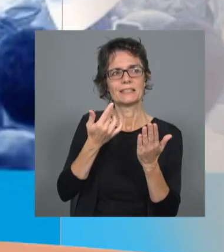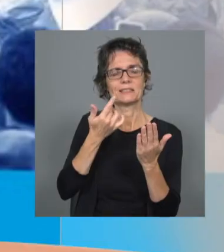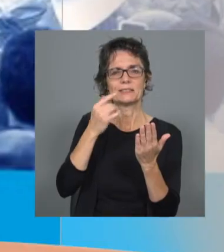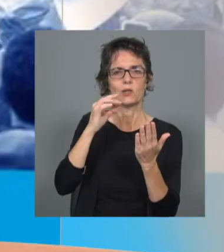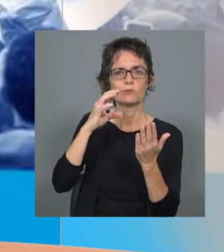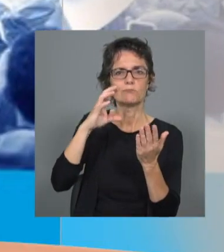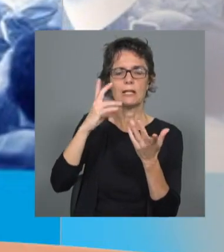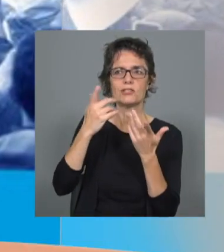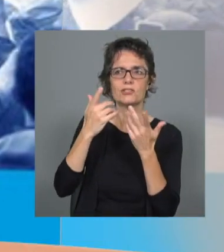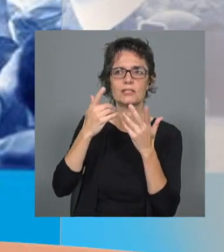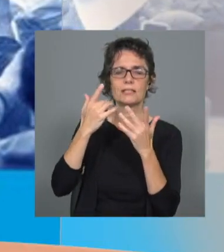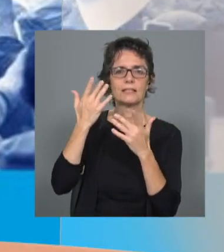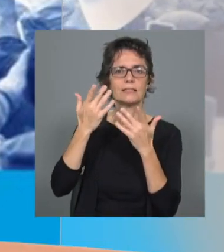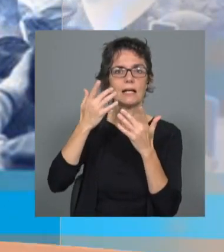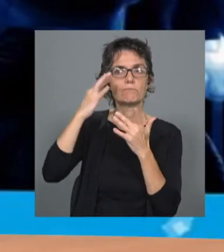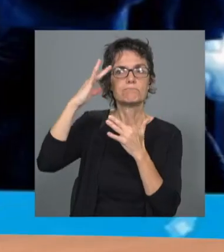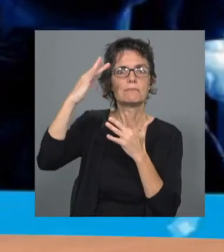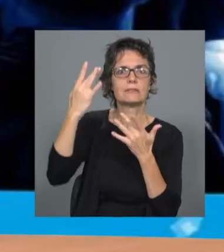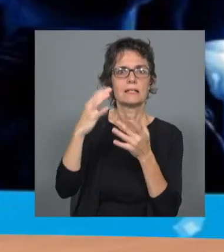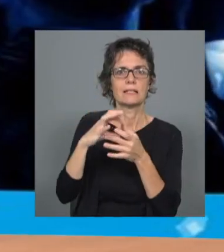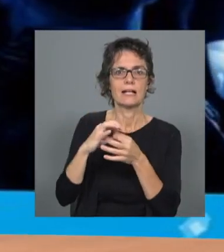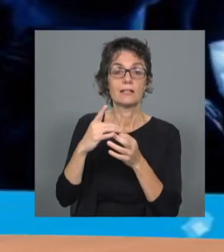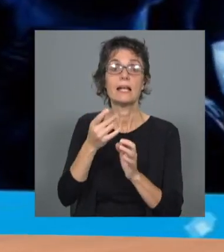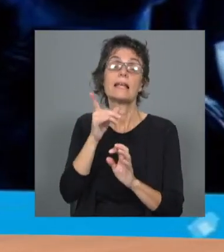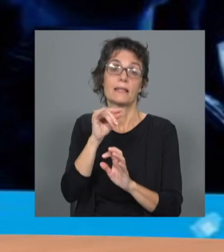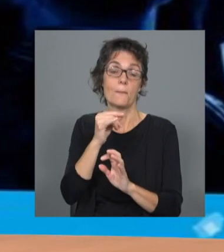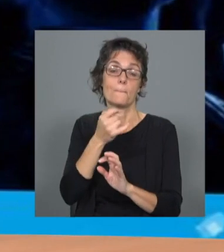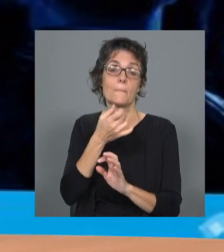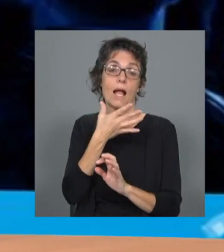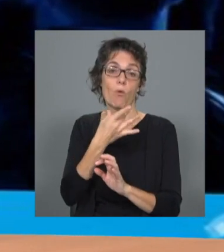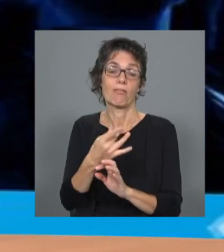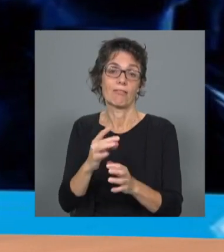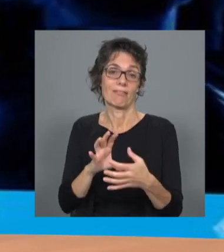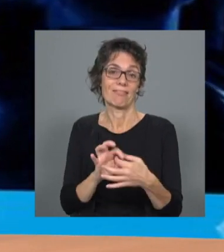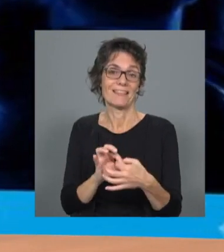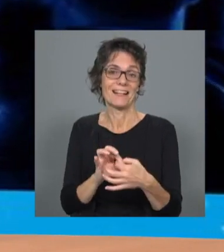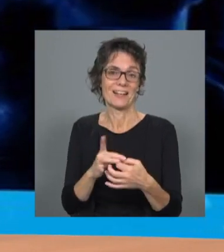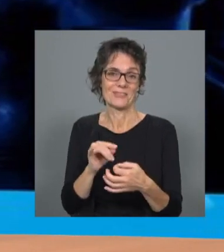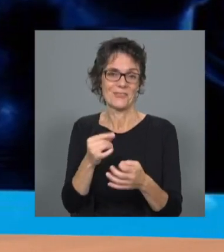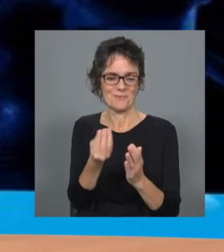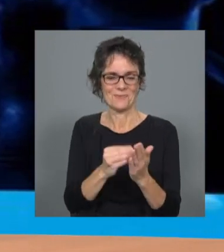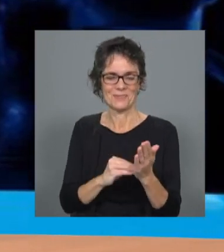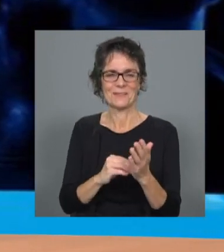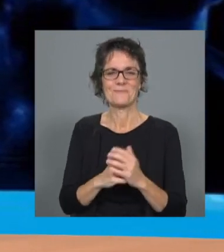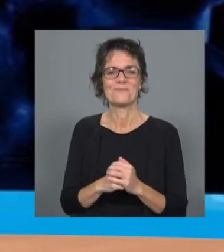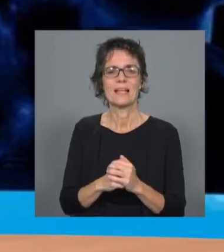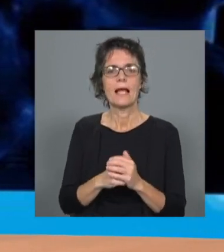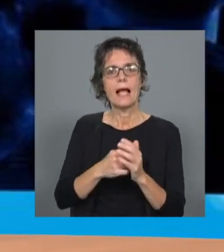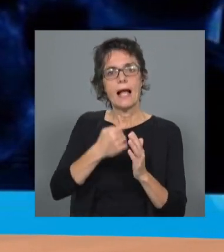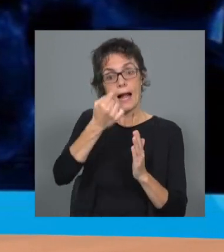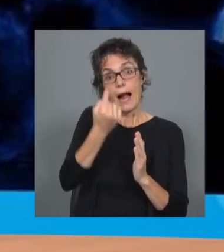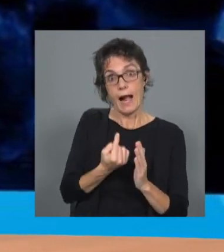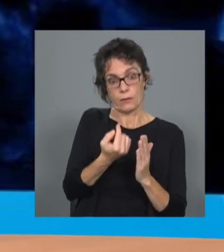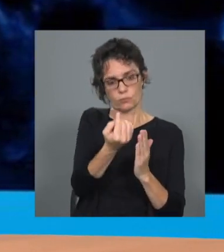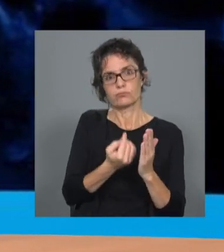contos de Natal, porque também se aproxima o Natal, e fizeram esta estrutura. E cada conto